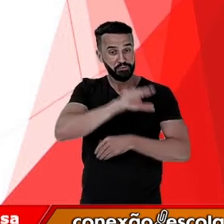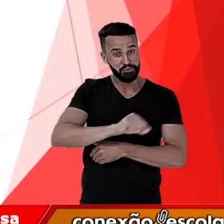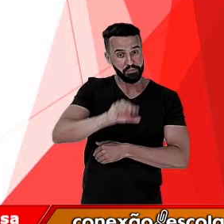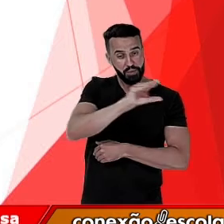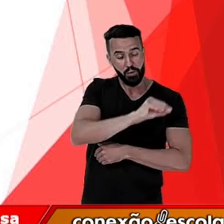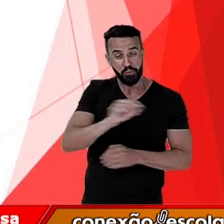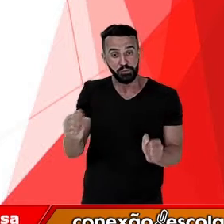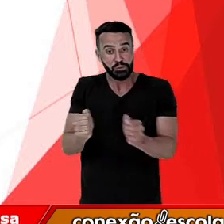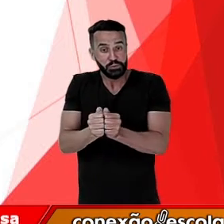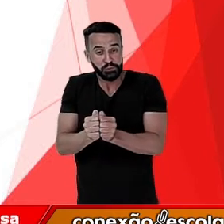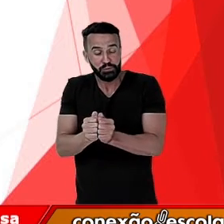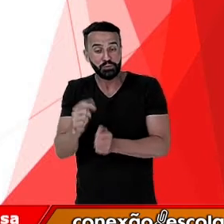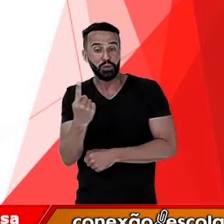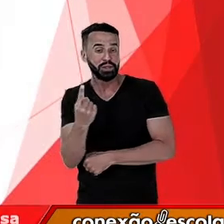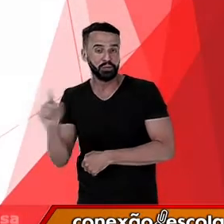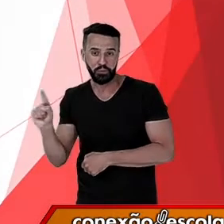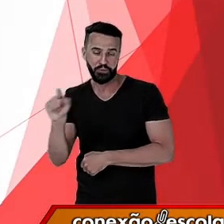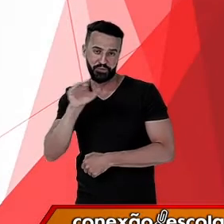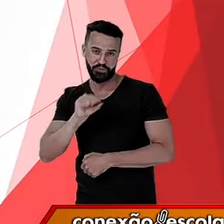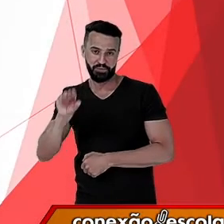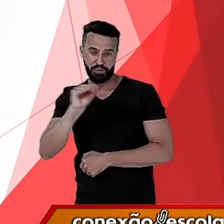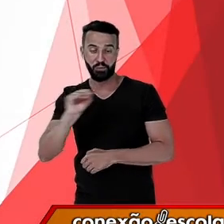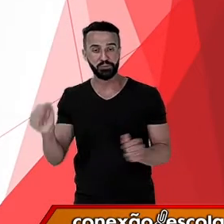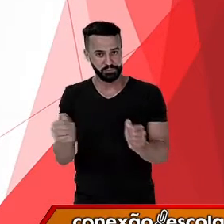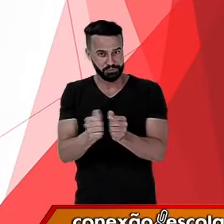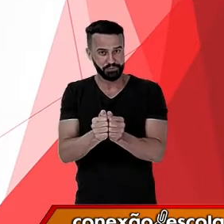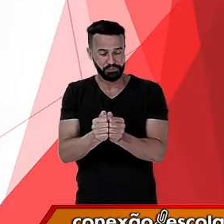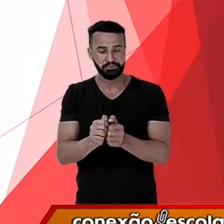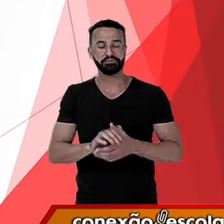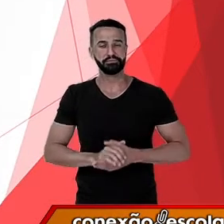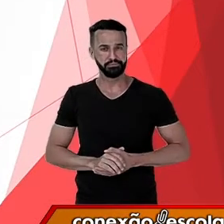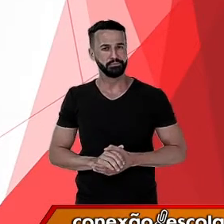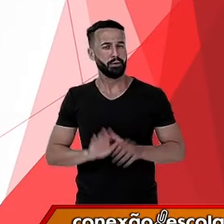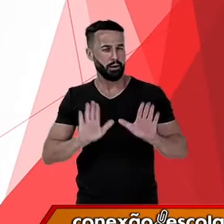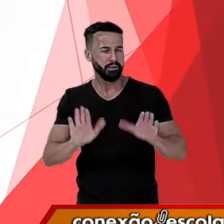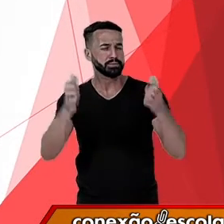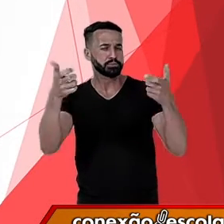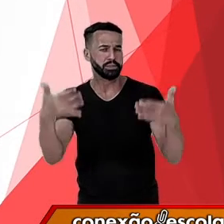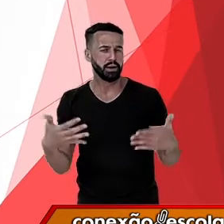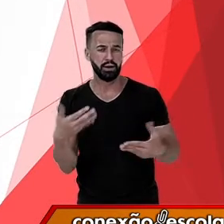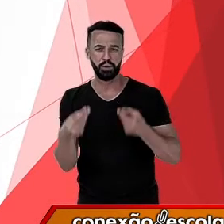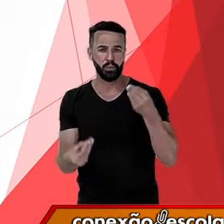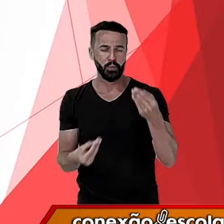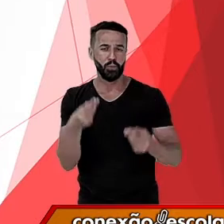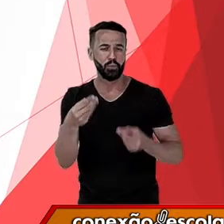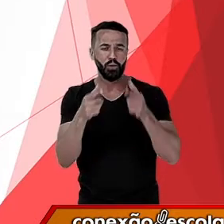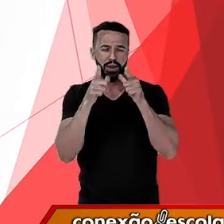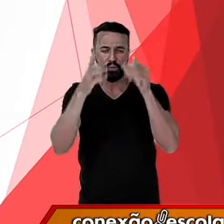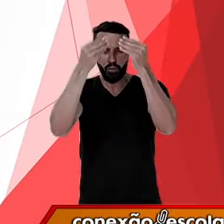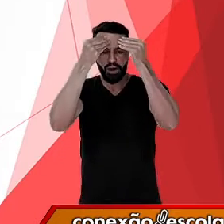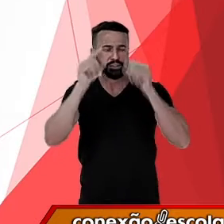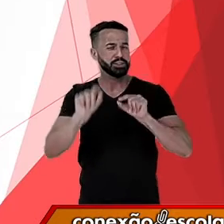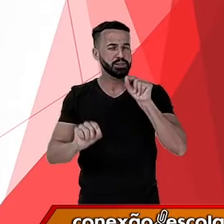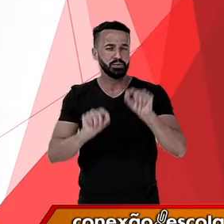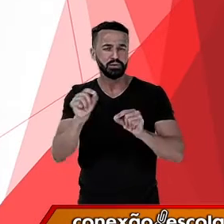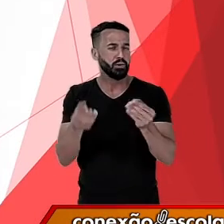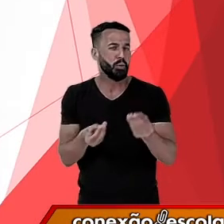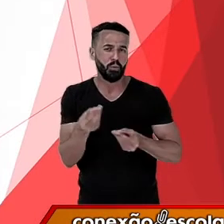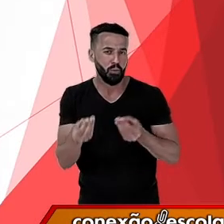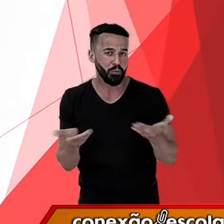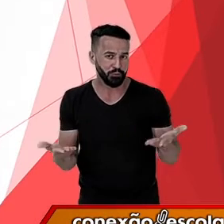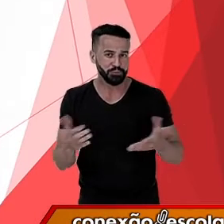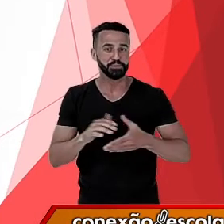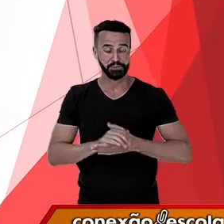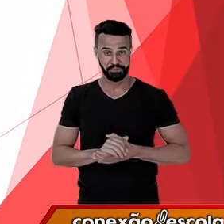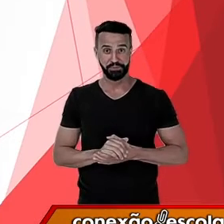verbal. Vamos lembrar então rapidamente o que compõe essas manifestações da linguagem. A linguagem verbal é